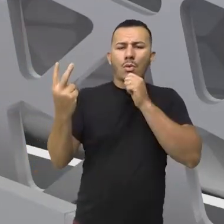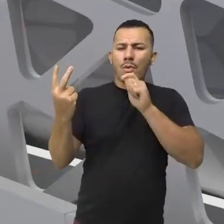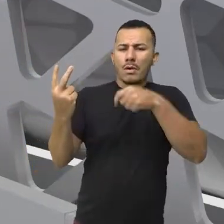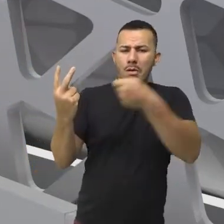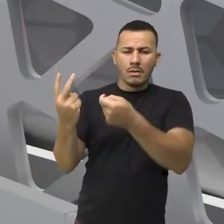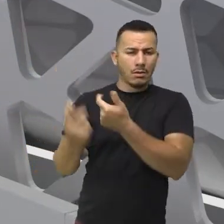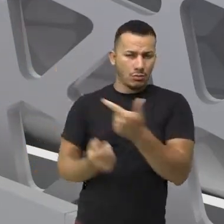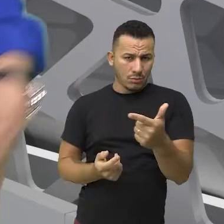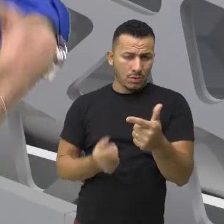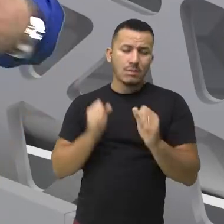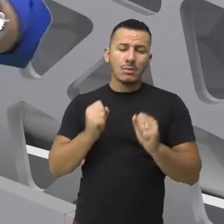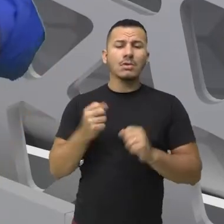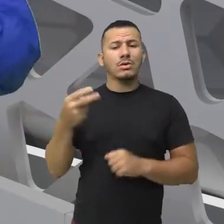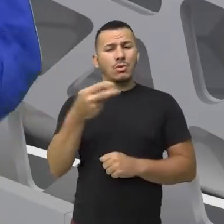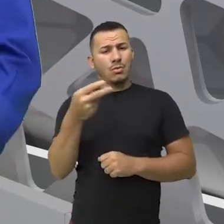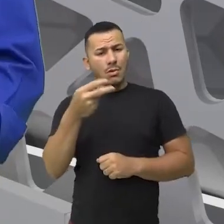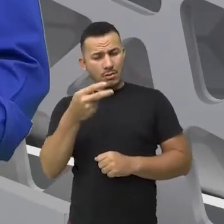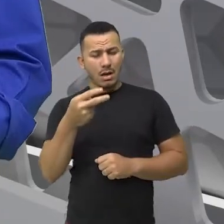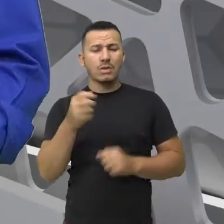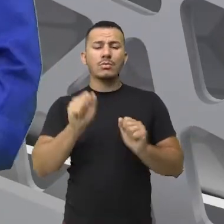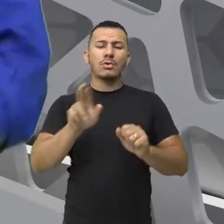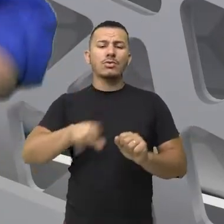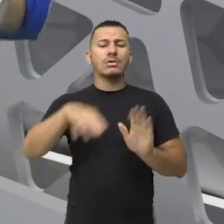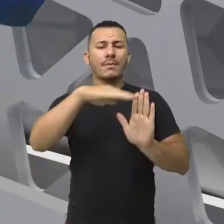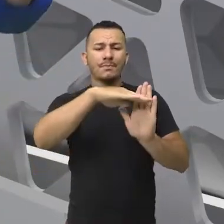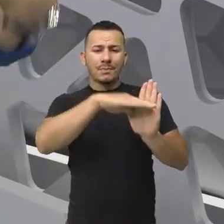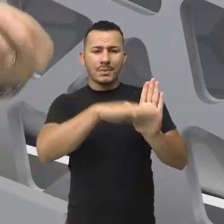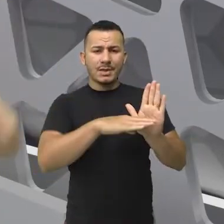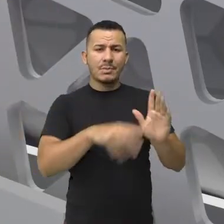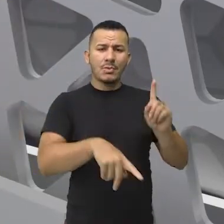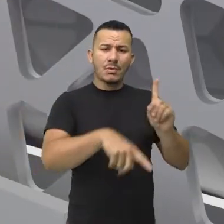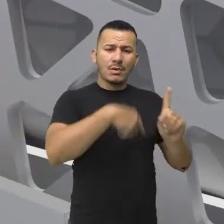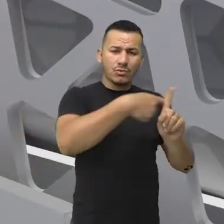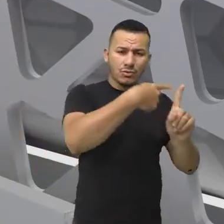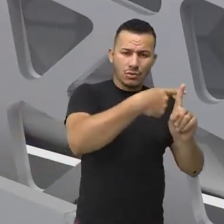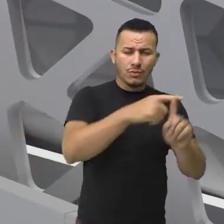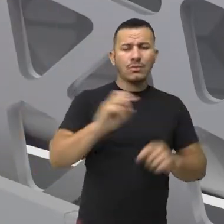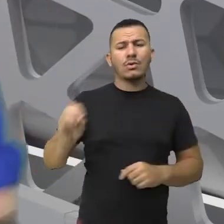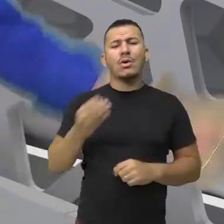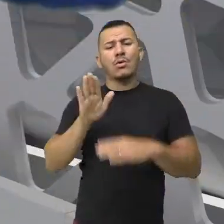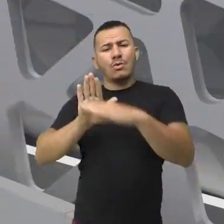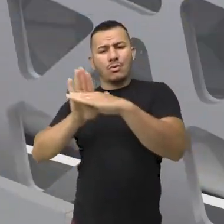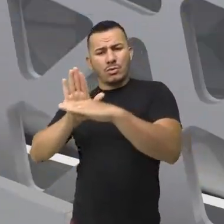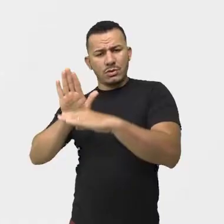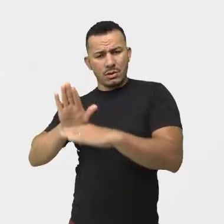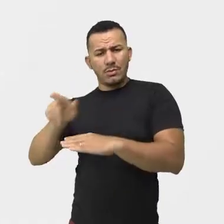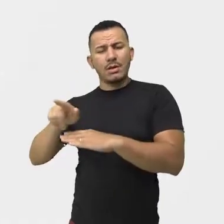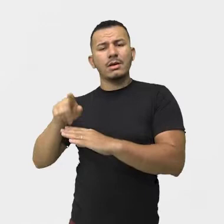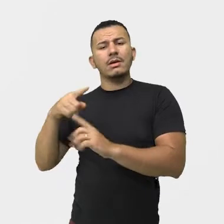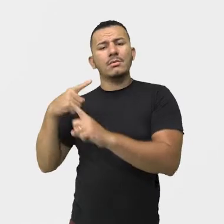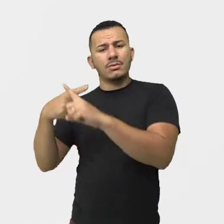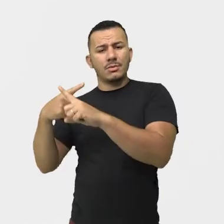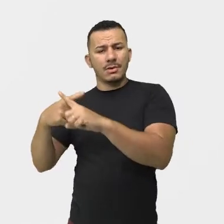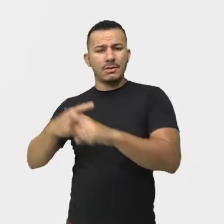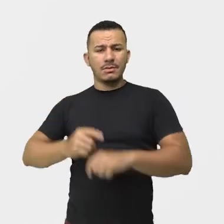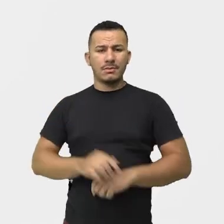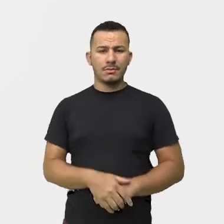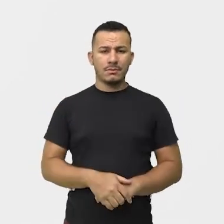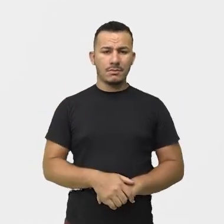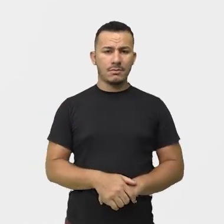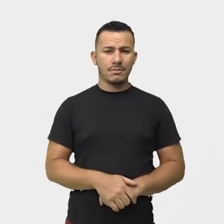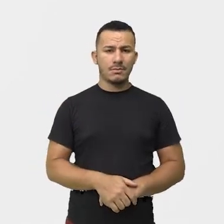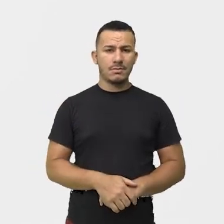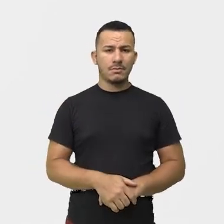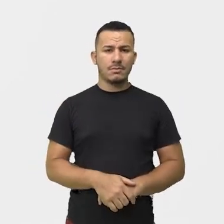que você pode utilizar o princípio aditivo ou o princípio multiplicativo. Vem comigo. Então,